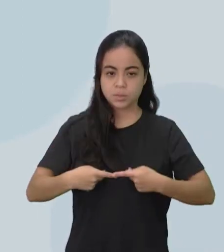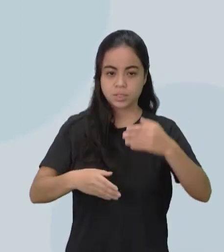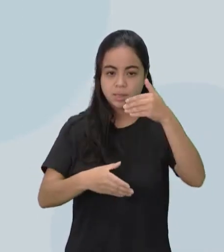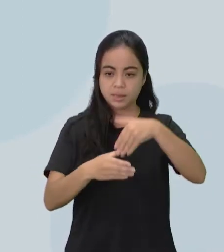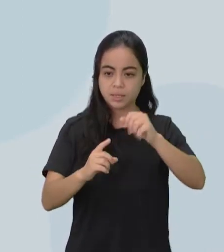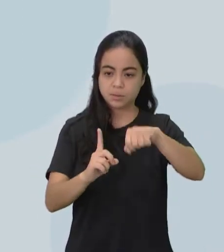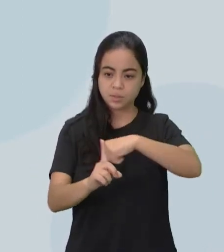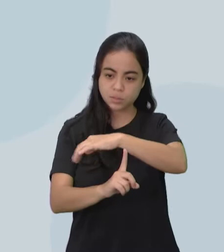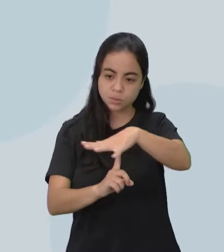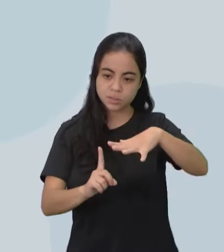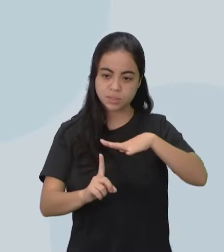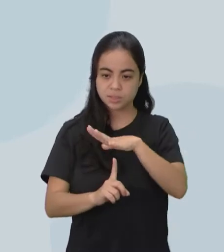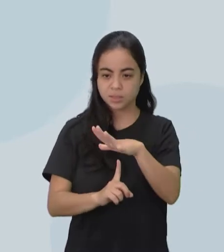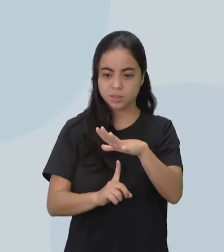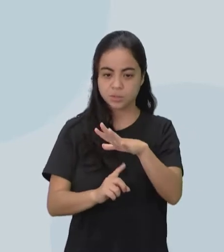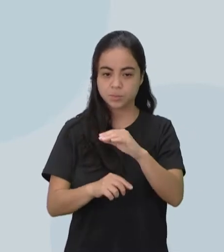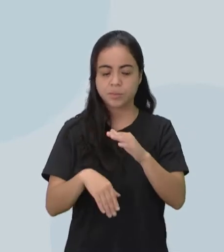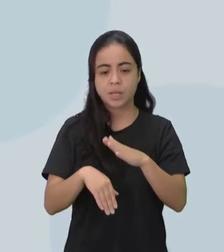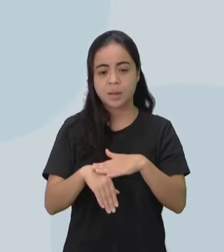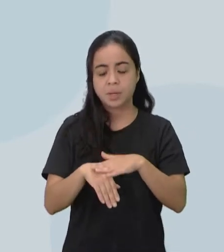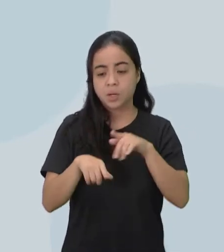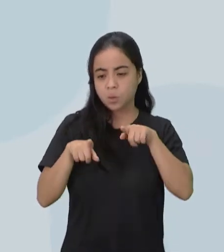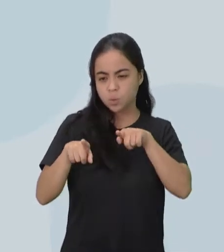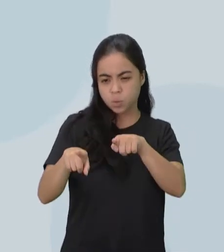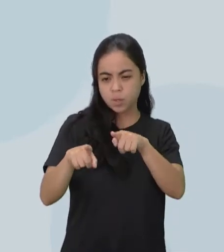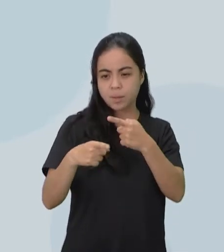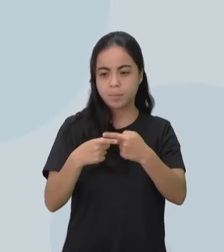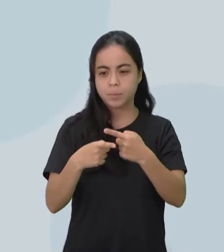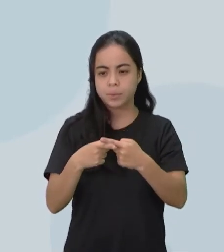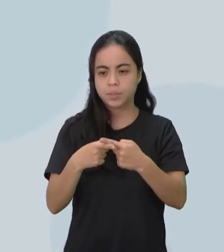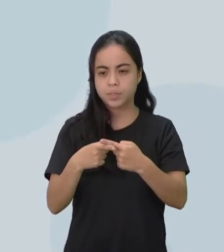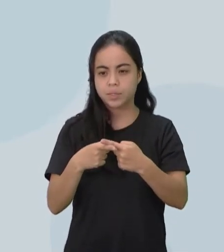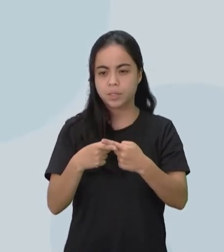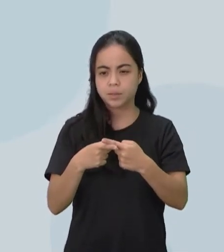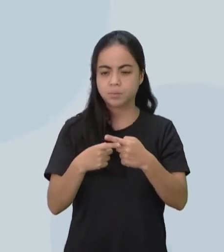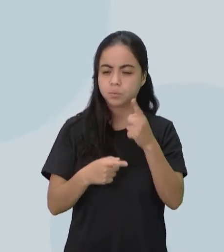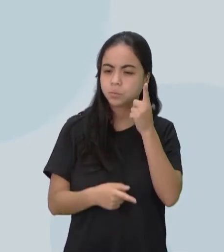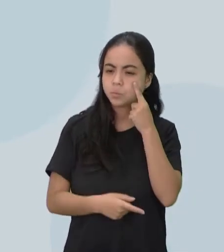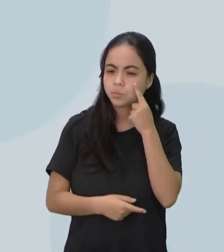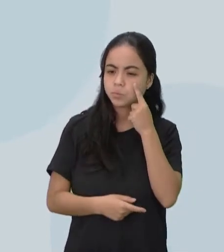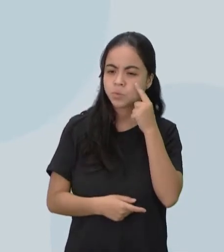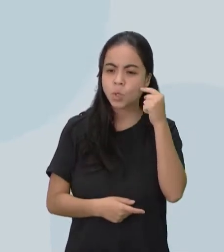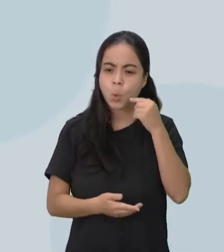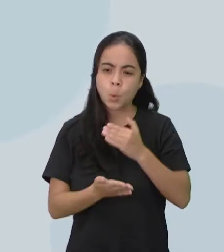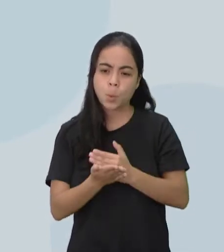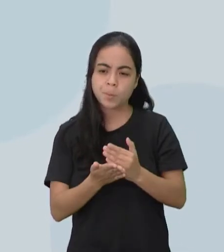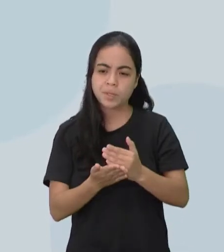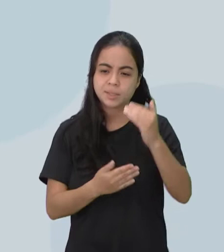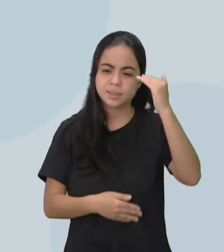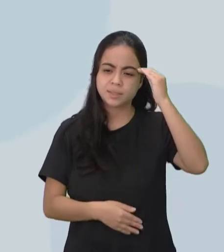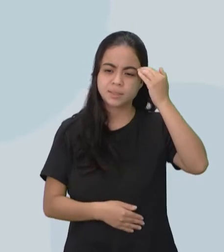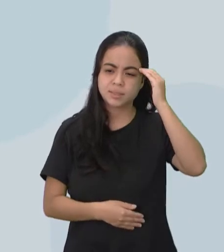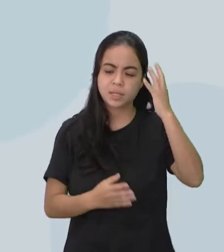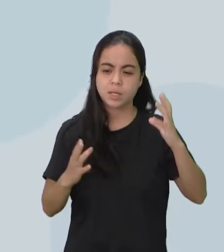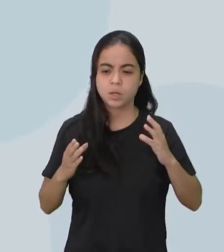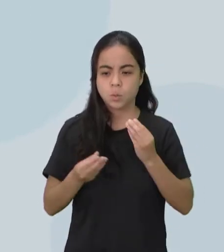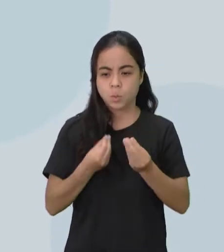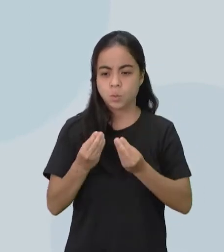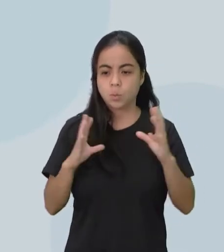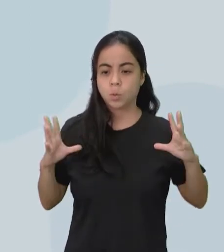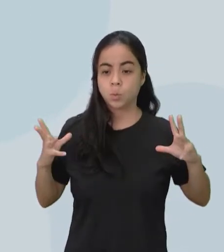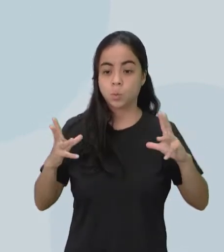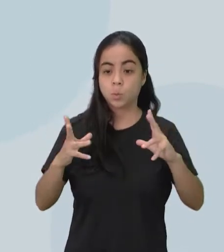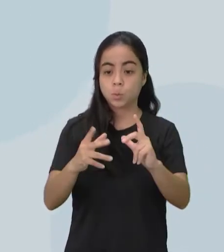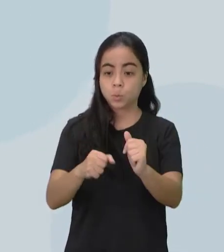sociedade, para fazer justamente esse paralelo. Porque quando a gente olha isso, a gente começa a entender como tudo que a gente